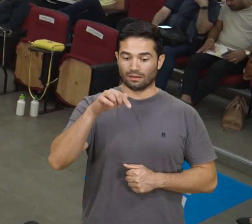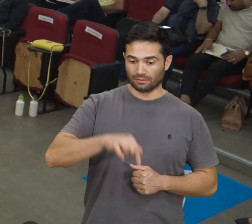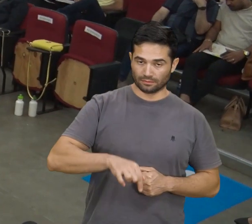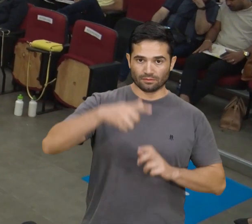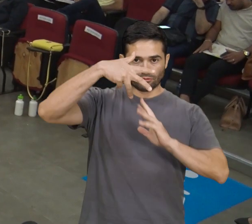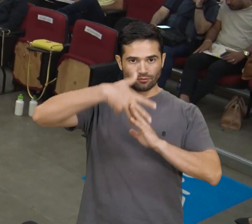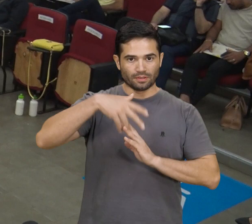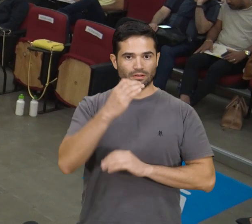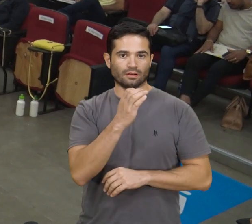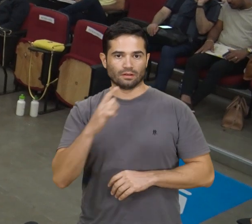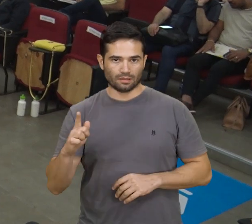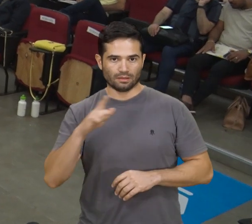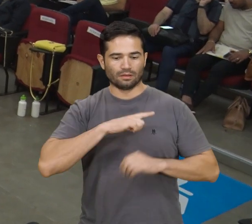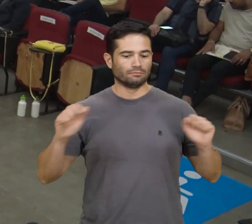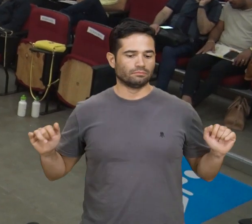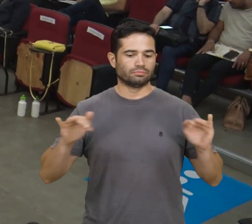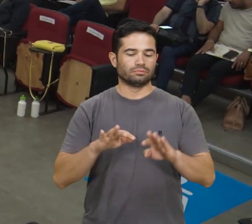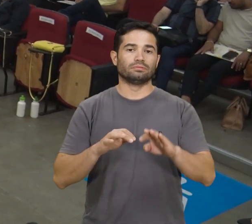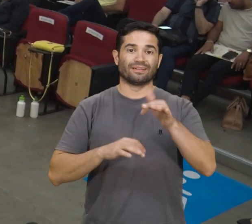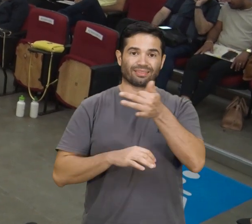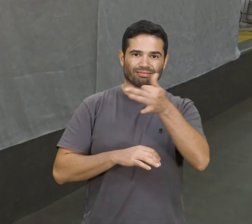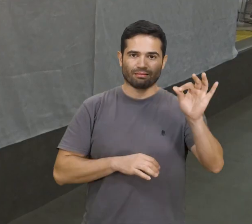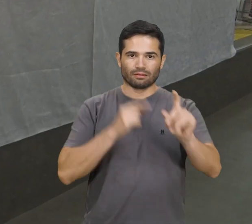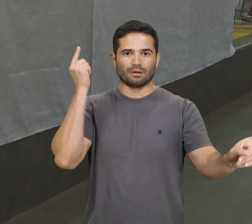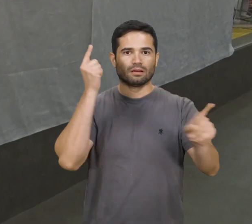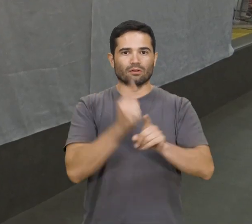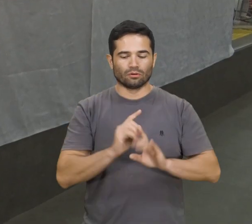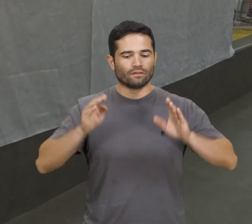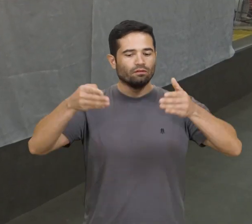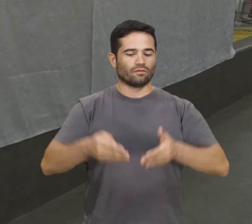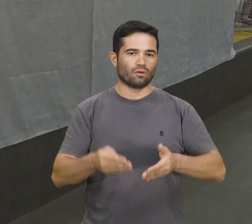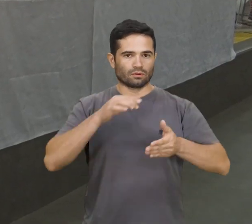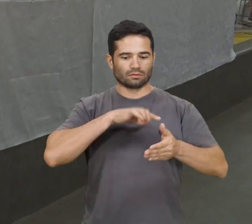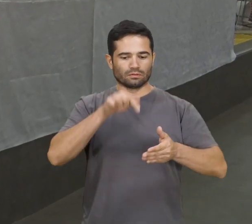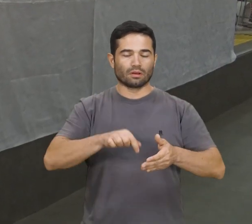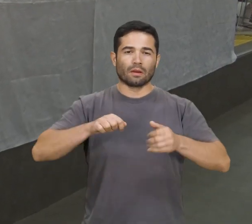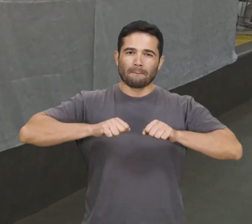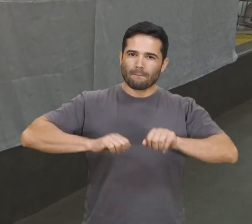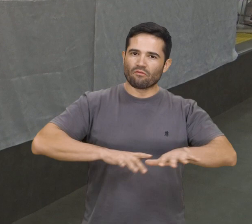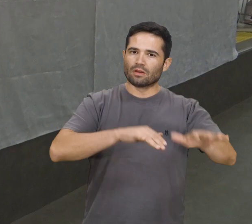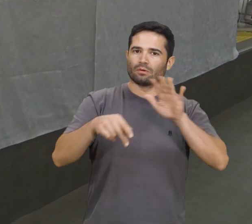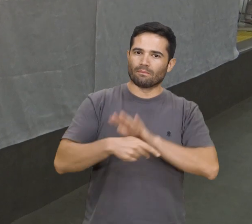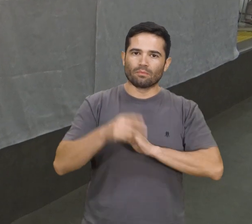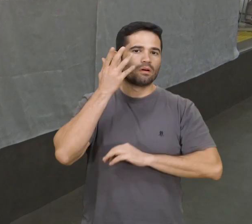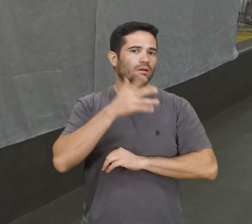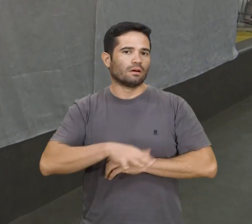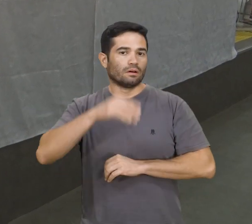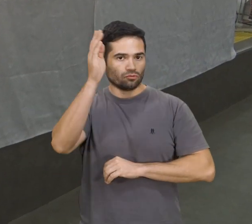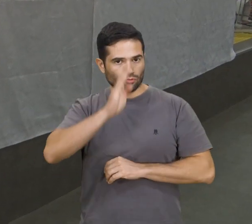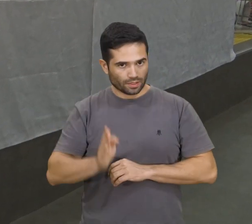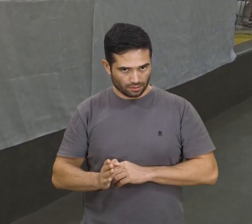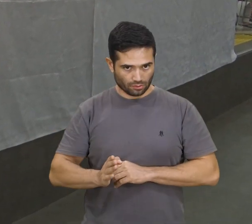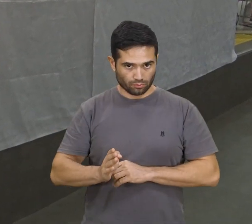A cidade universitária sediou o décimo encontro dos fóruns estaduais do Movimento Interfóruns de Educação Infantil do Brasil, o